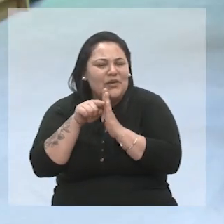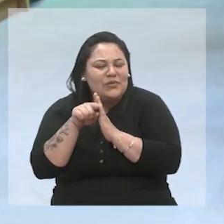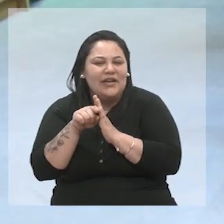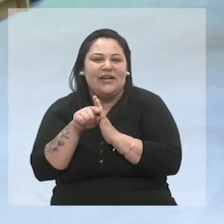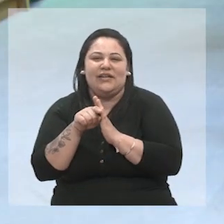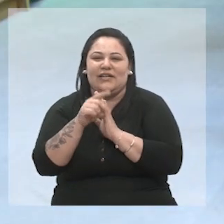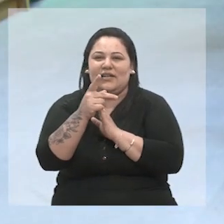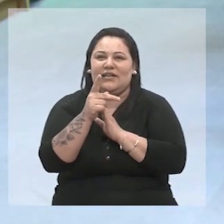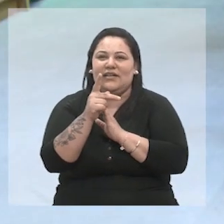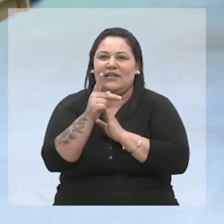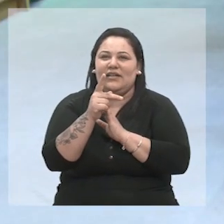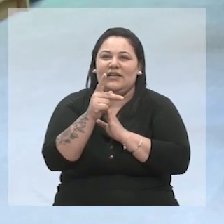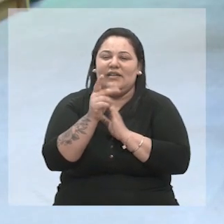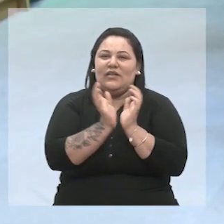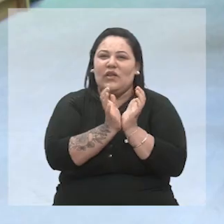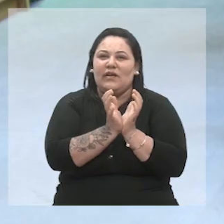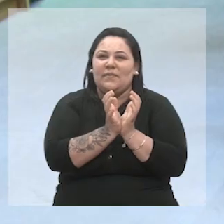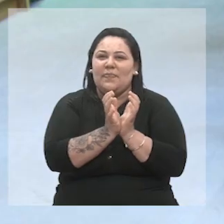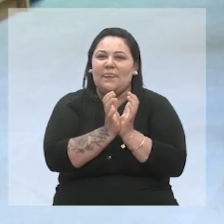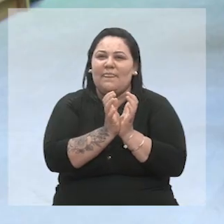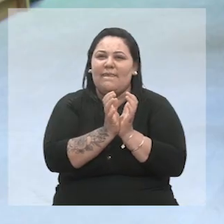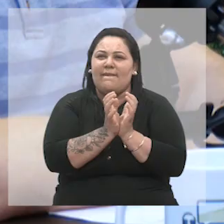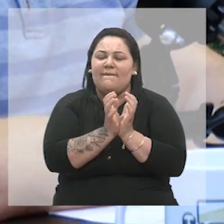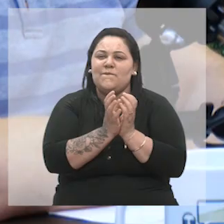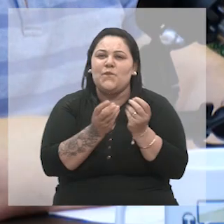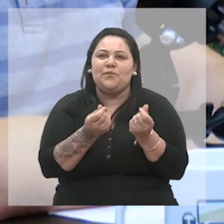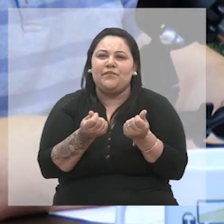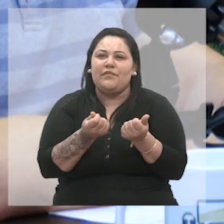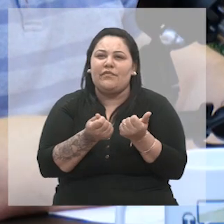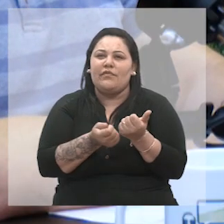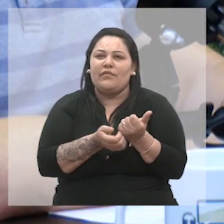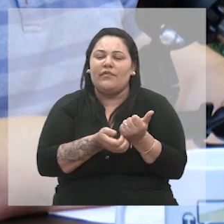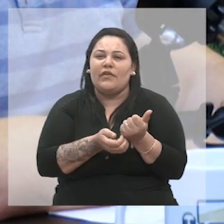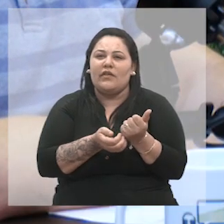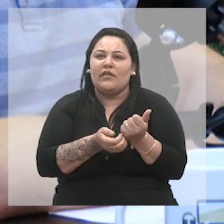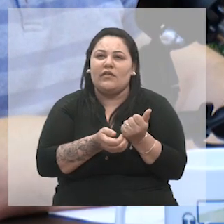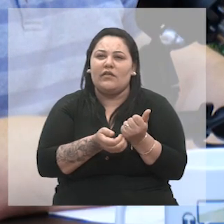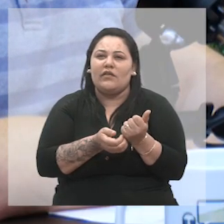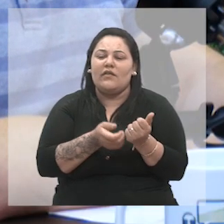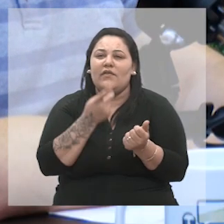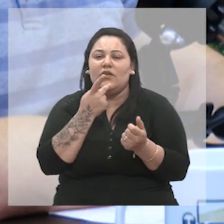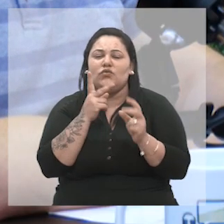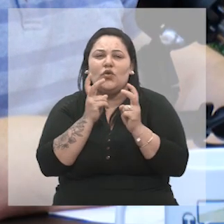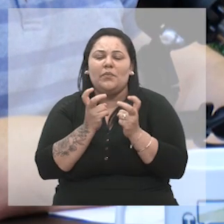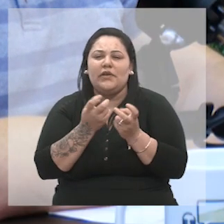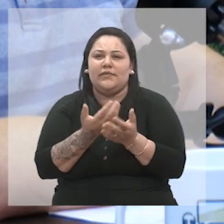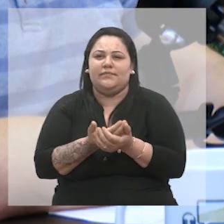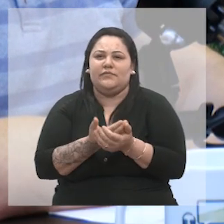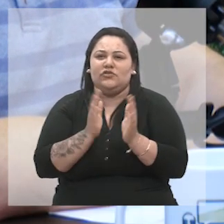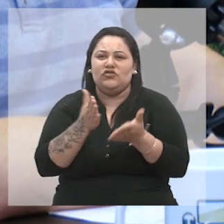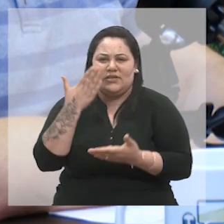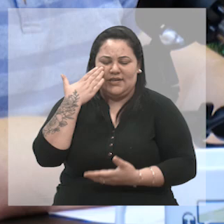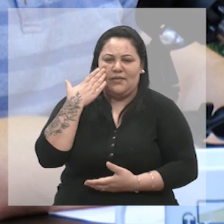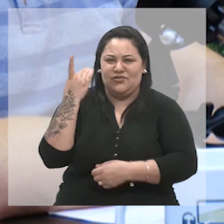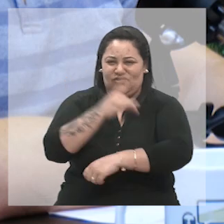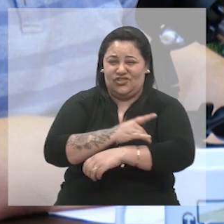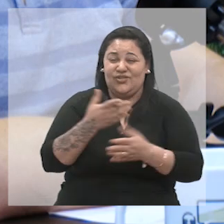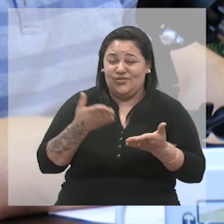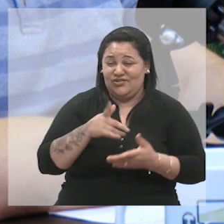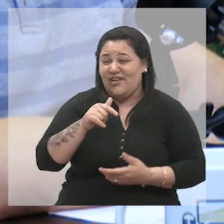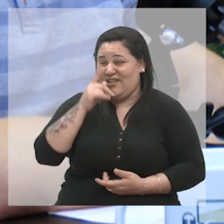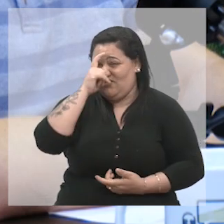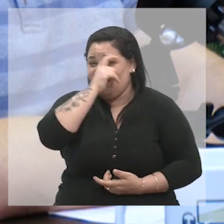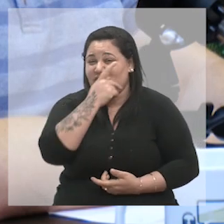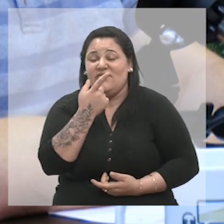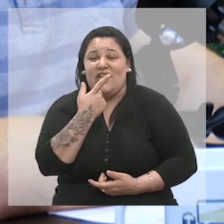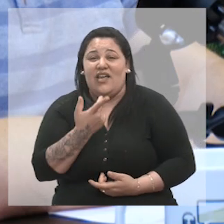pouco a pergunta do colega Fábio, e dizer assim, na questão de... A gente sabe que nos dias de hoje é um pouco